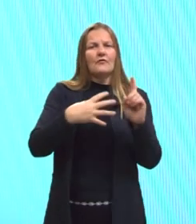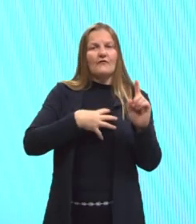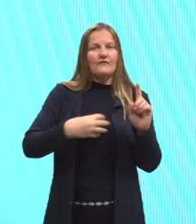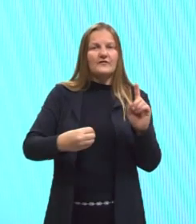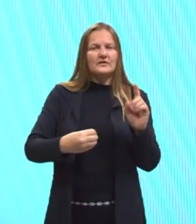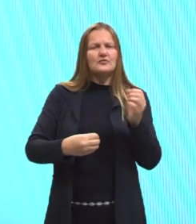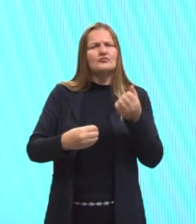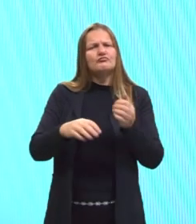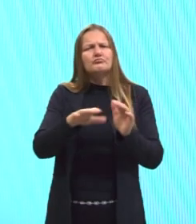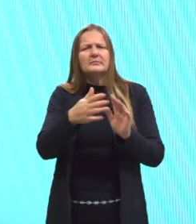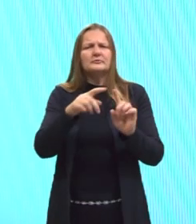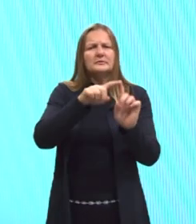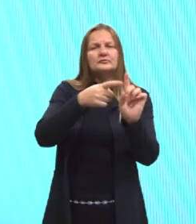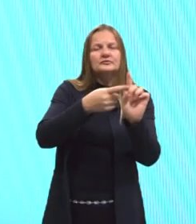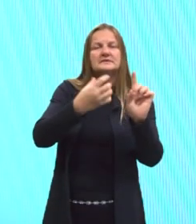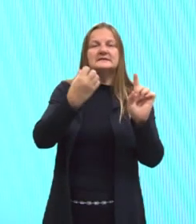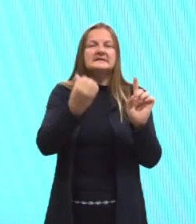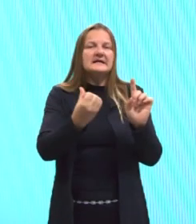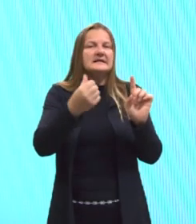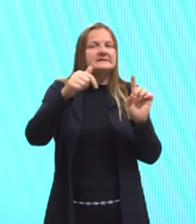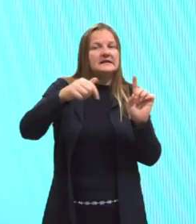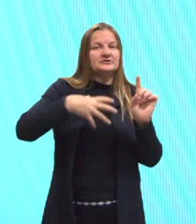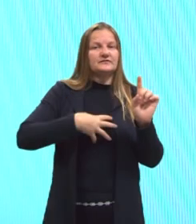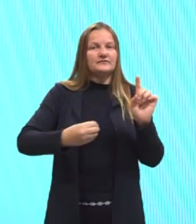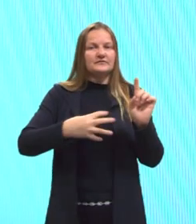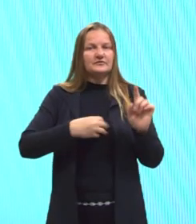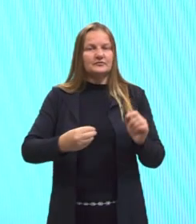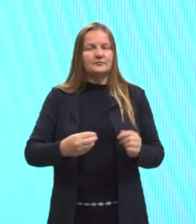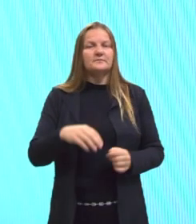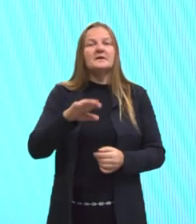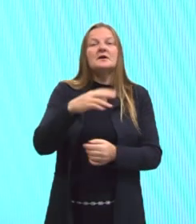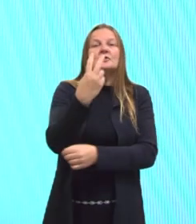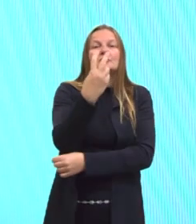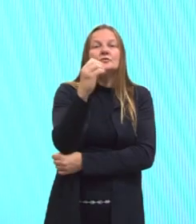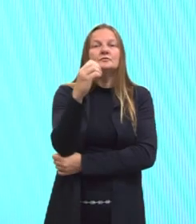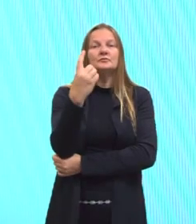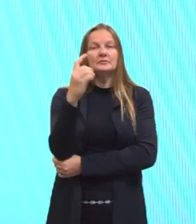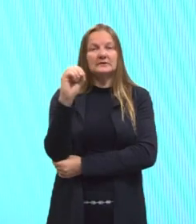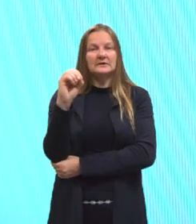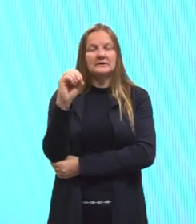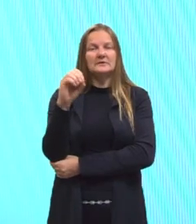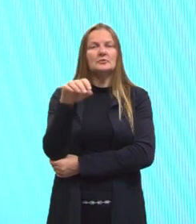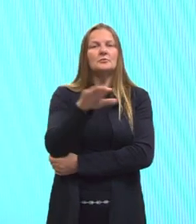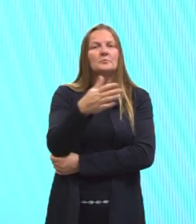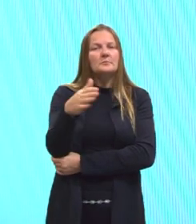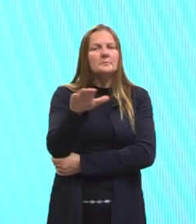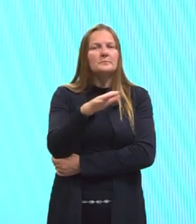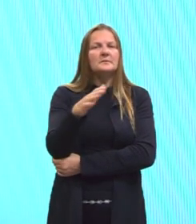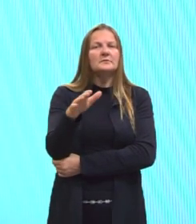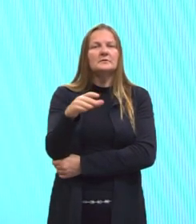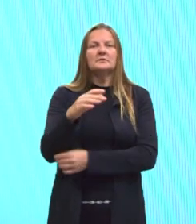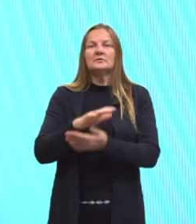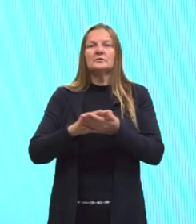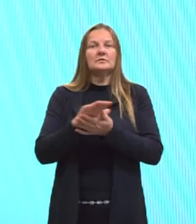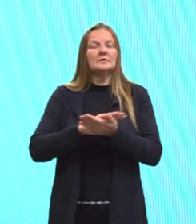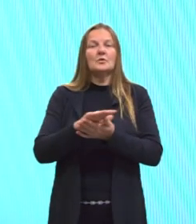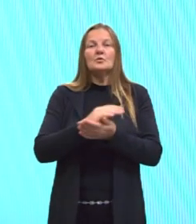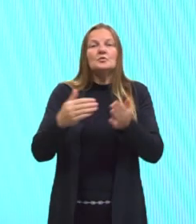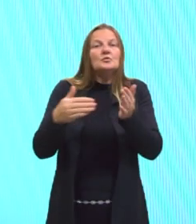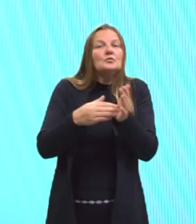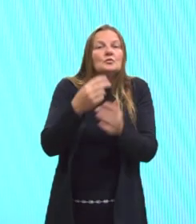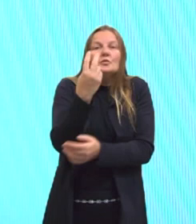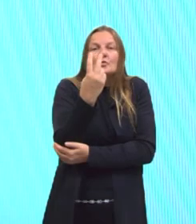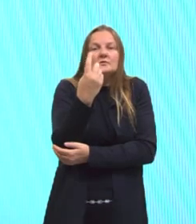6 e 7 filhos tá já em 2010 ó espera-se que ela não tenha dois